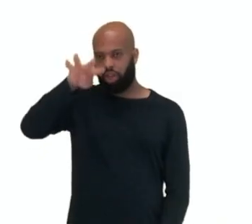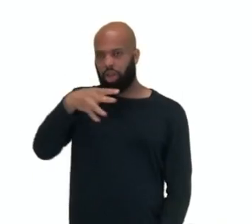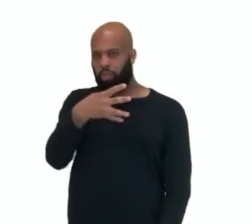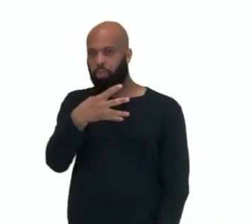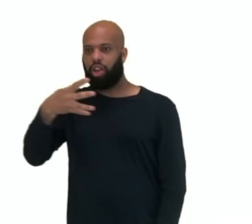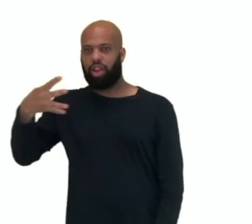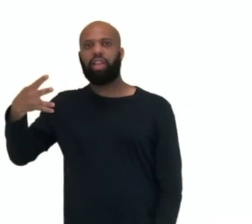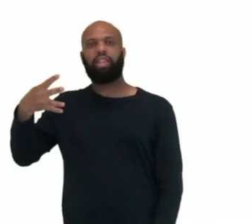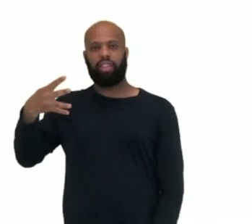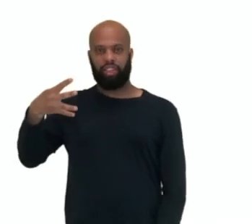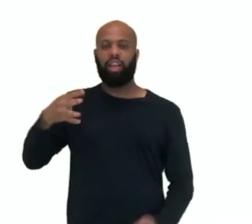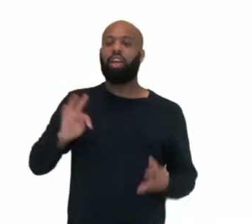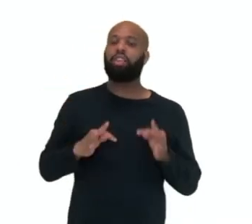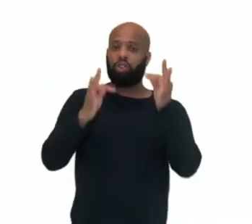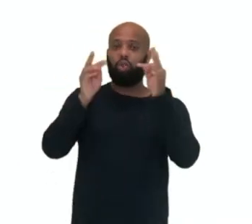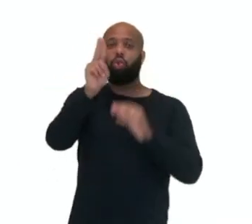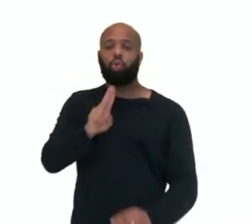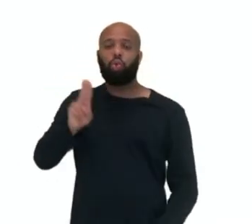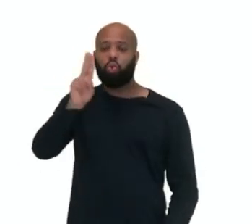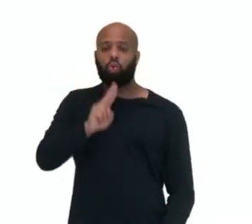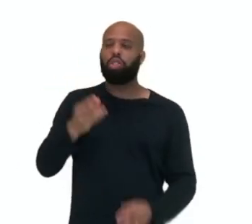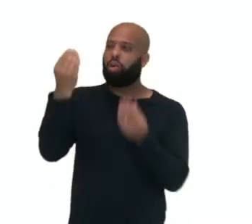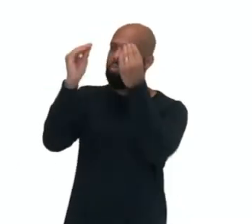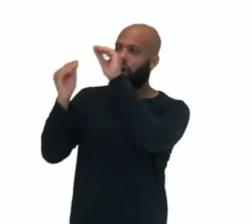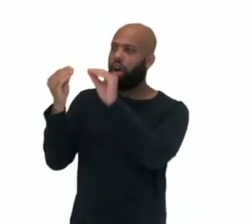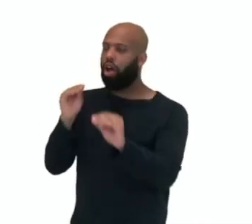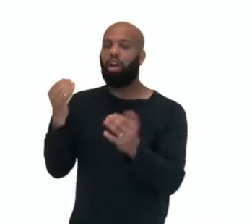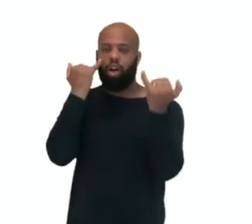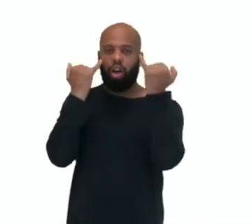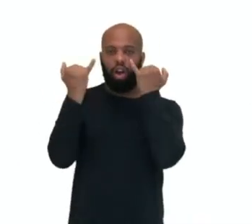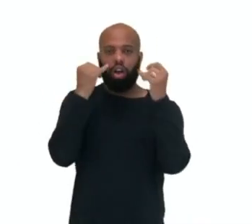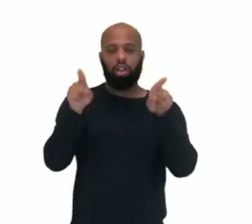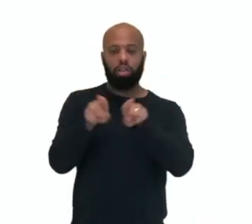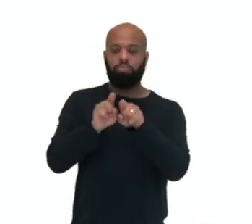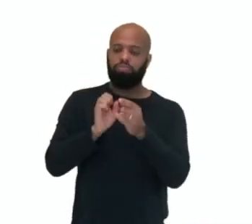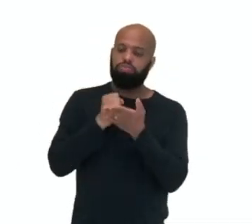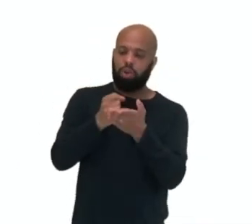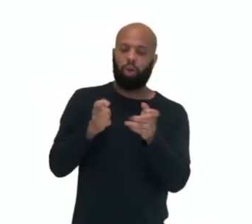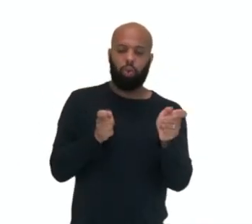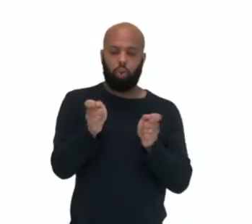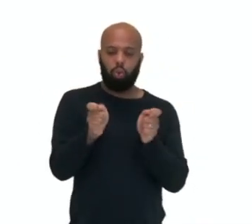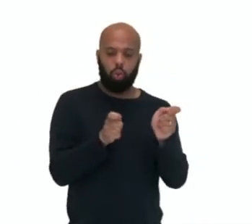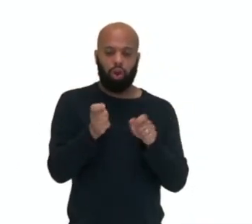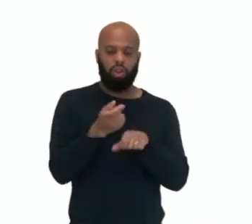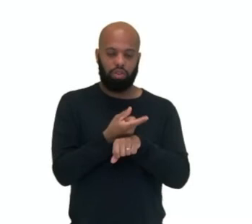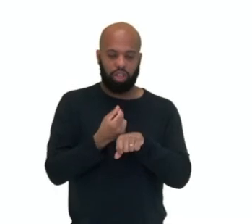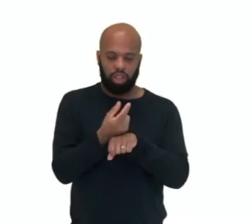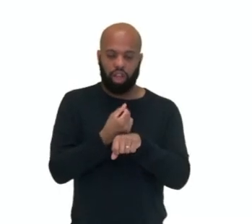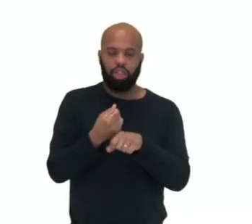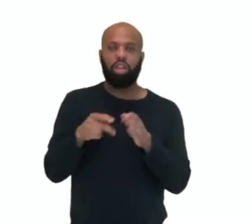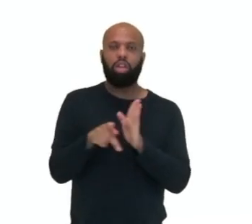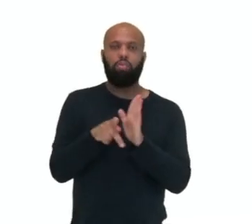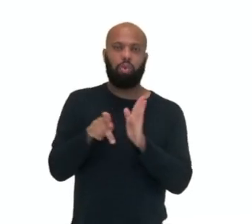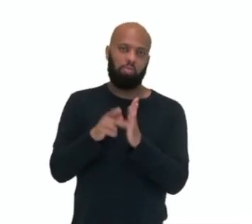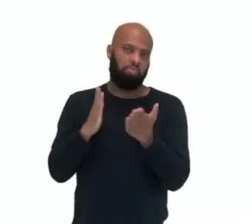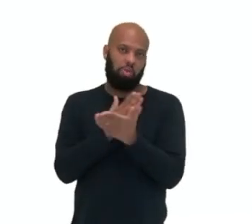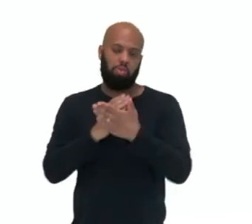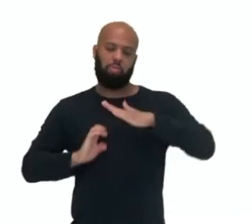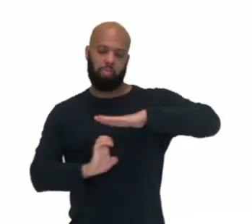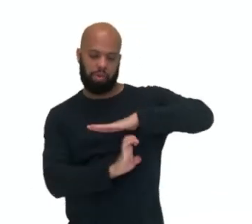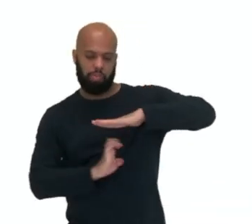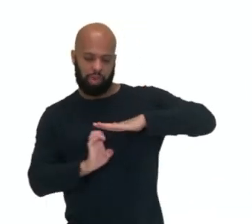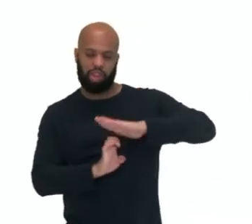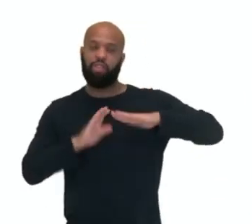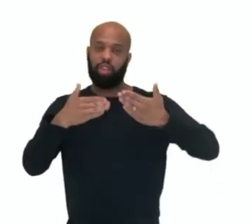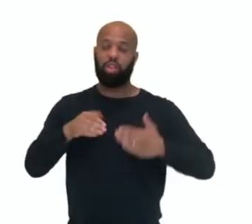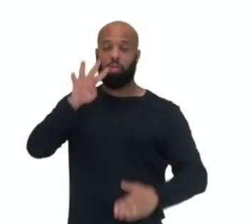são utilizadas para registrar dados e auxiliar no controle das finanças de uma organização. Planilha